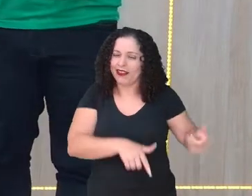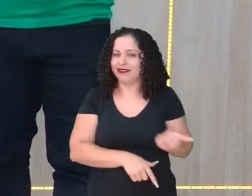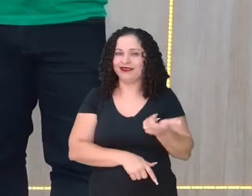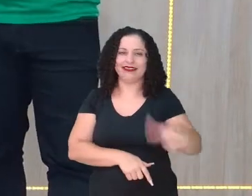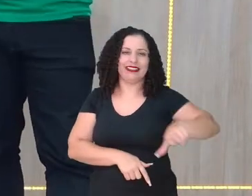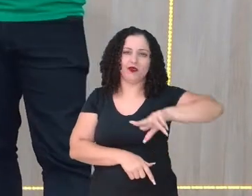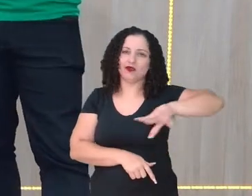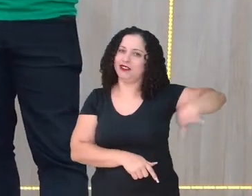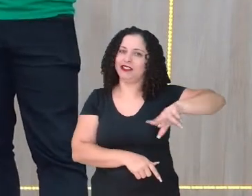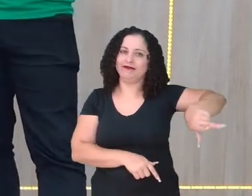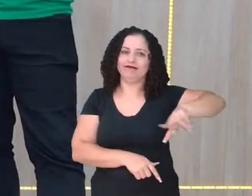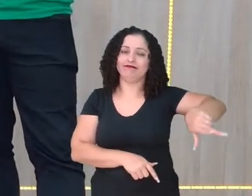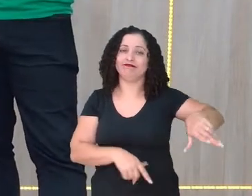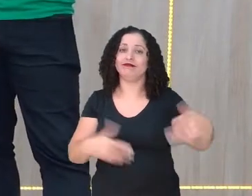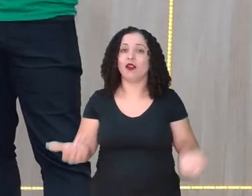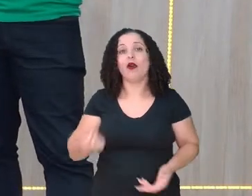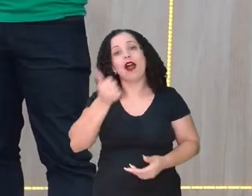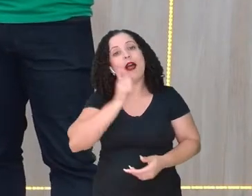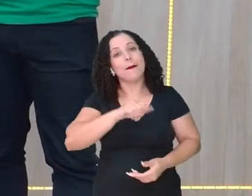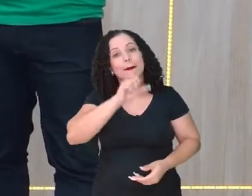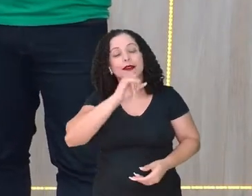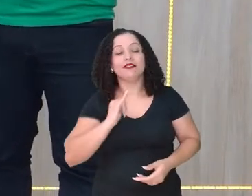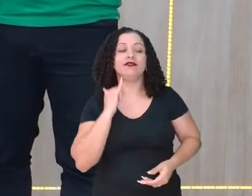tem. Então o que é que a mamãe tinha que falar?